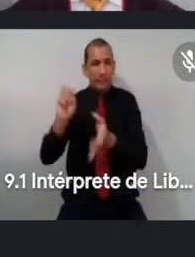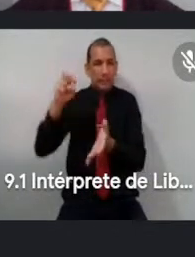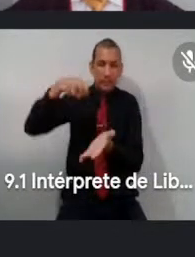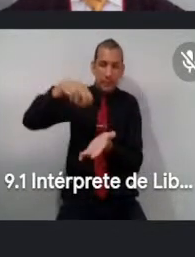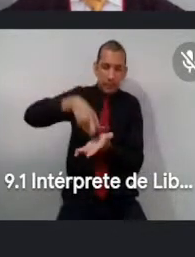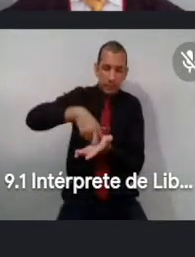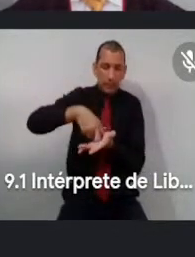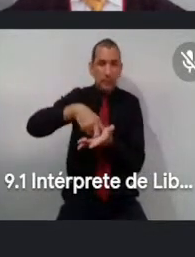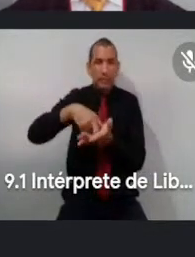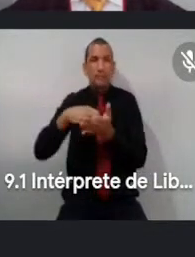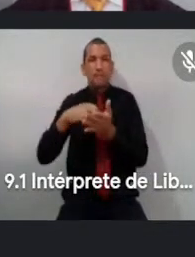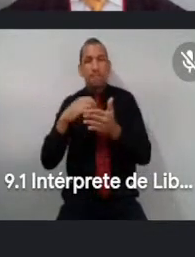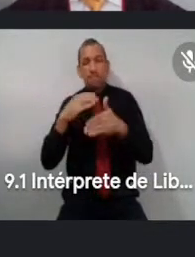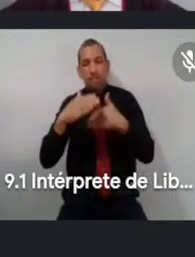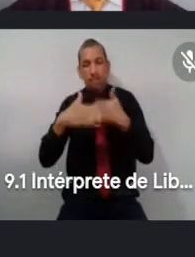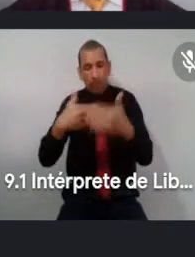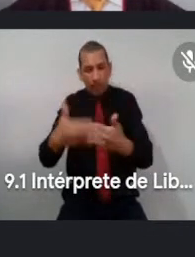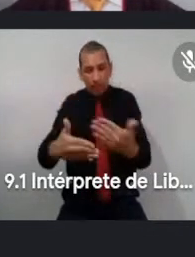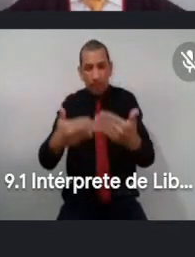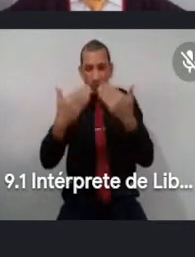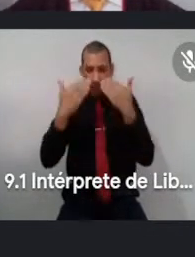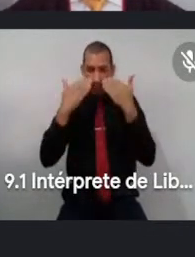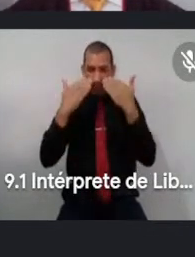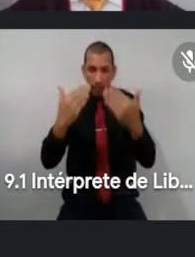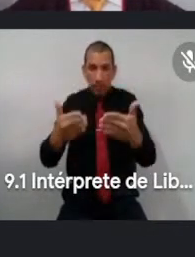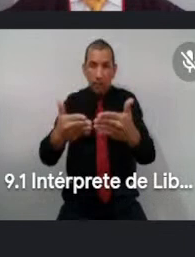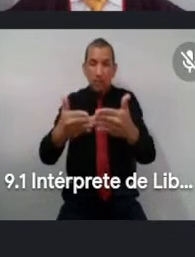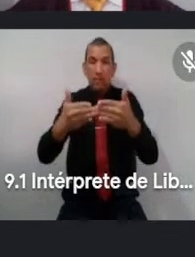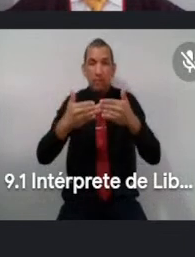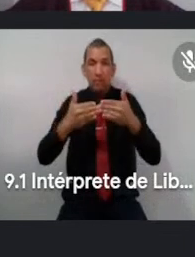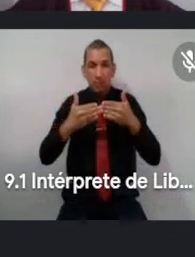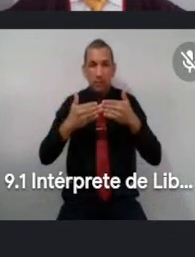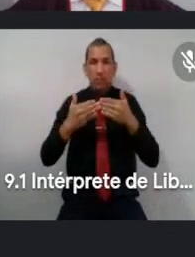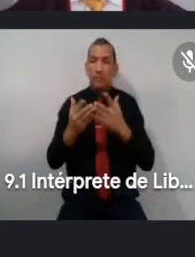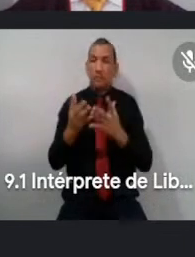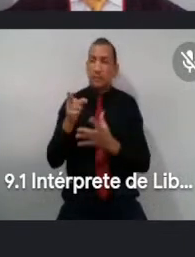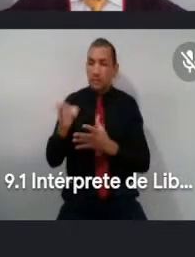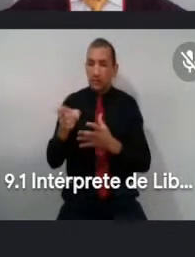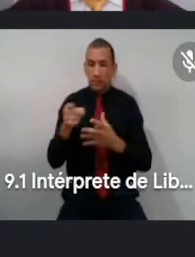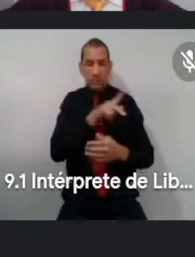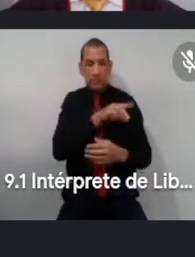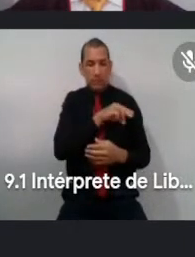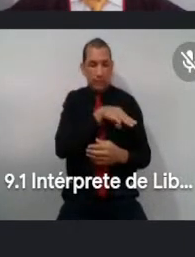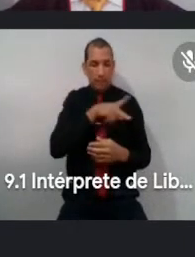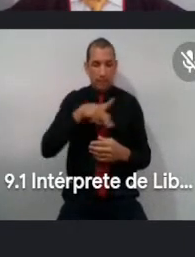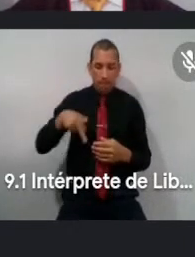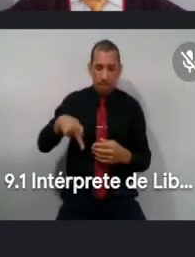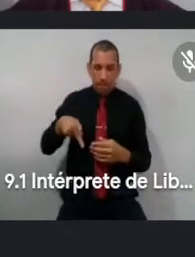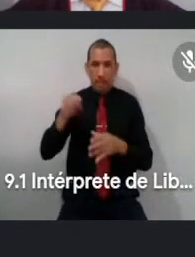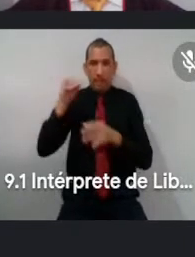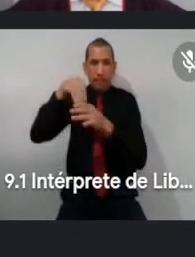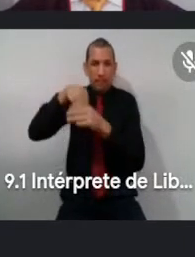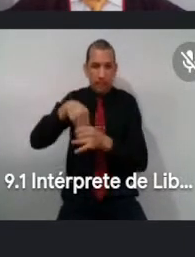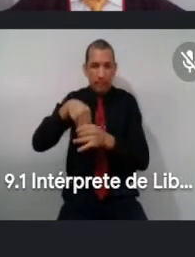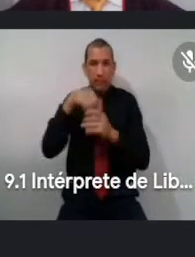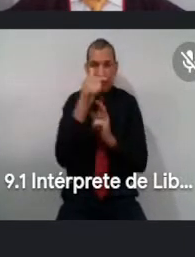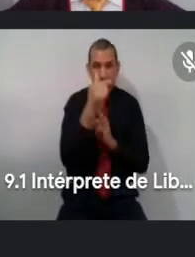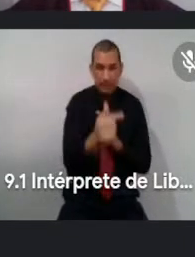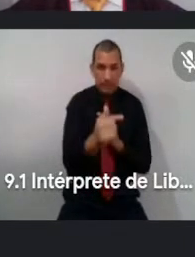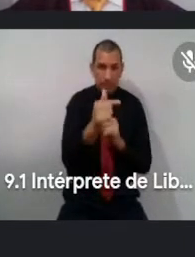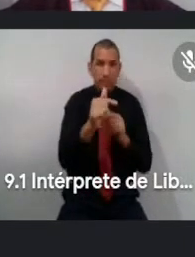condenação adveio Mesmo Diante do pedido Expresso de absolvição do Ministério Público Eleitoral da 7ª zona